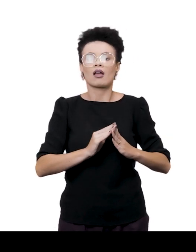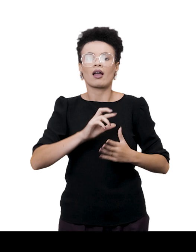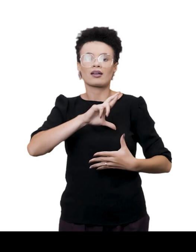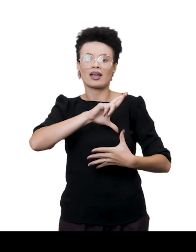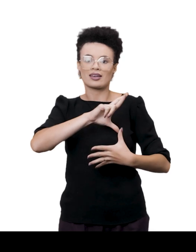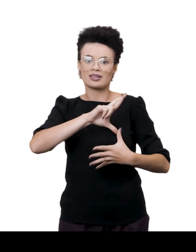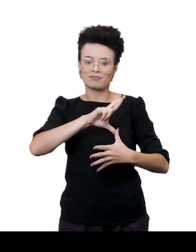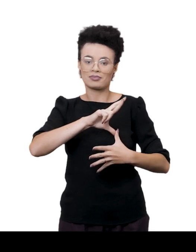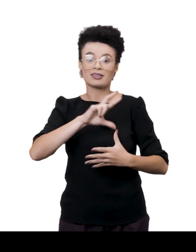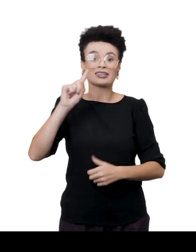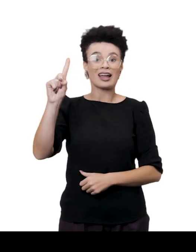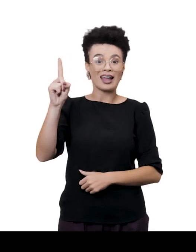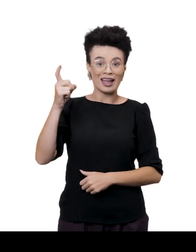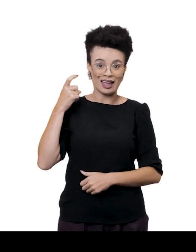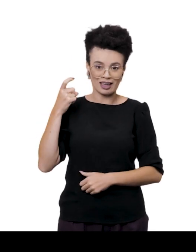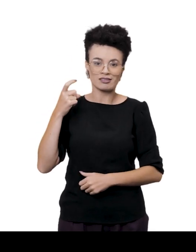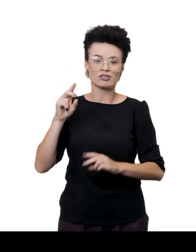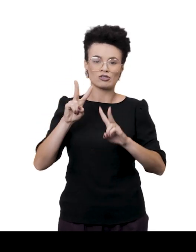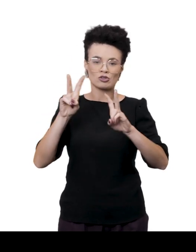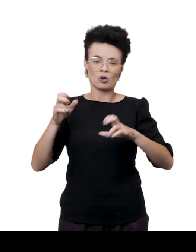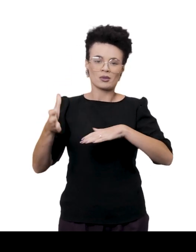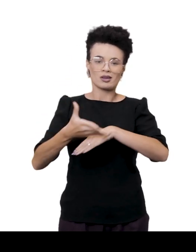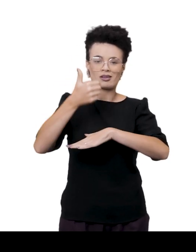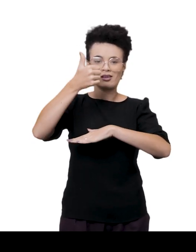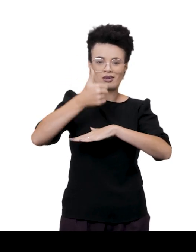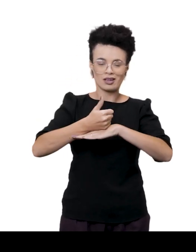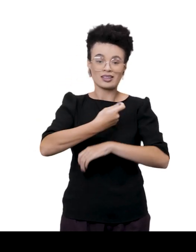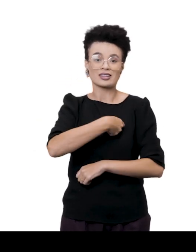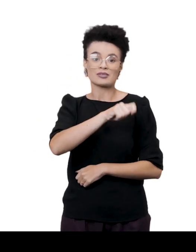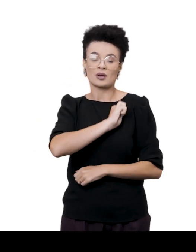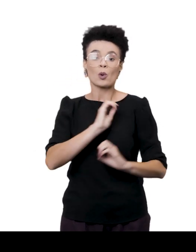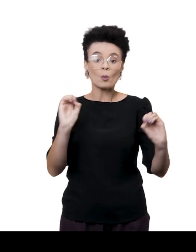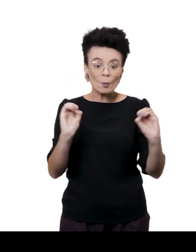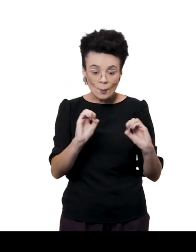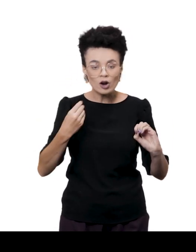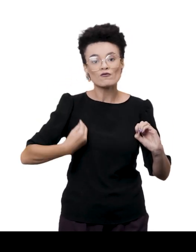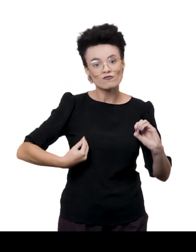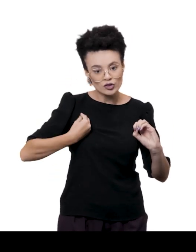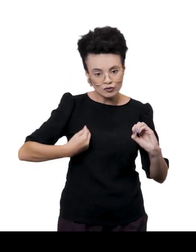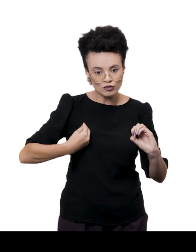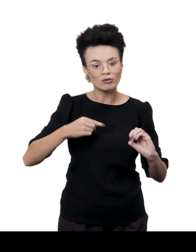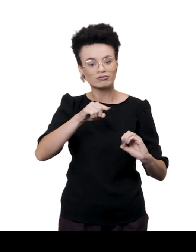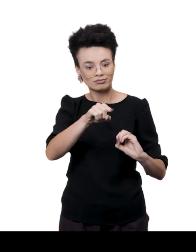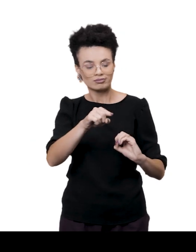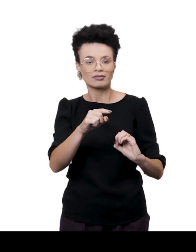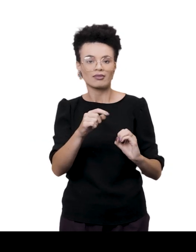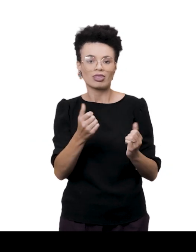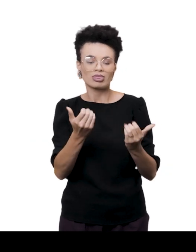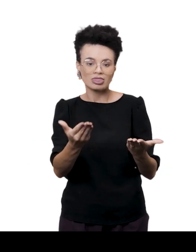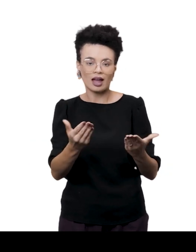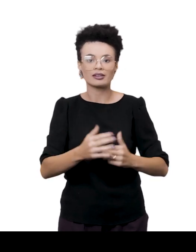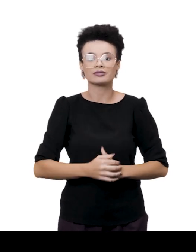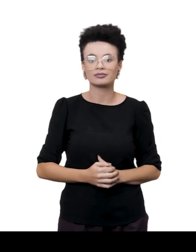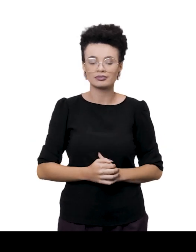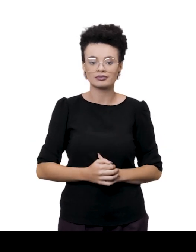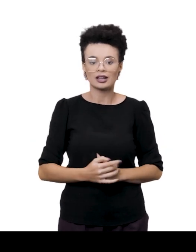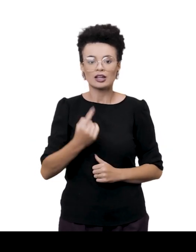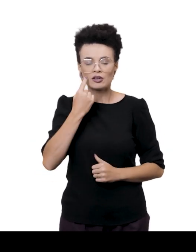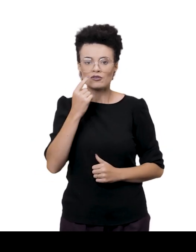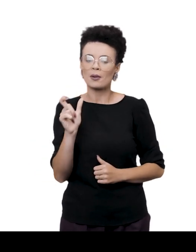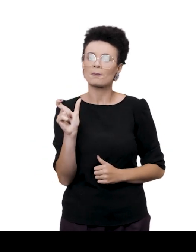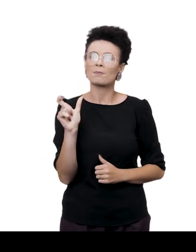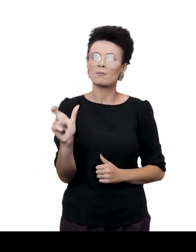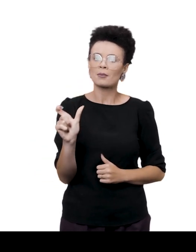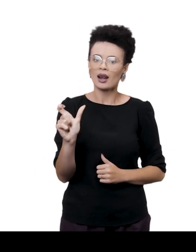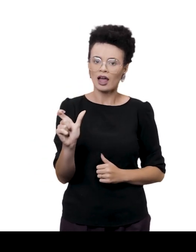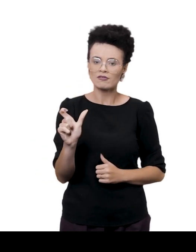da invasão espanhola. Sua presença se estende ao próprio título da obra, que usa a palavra